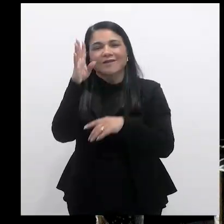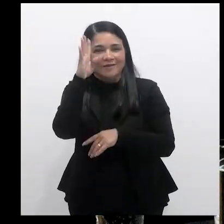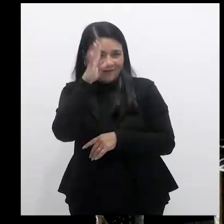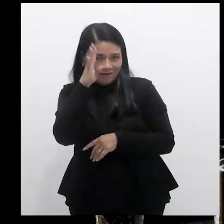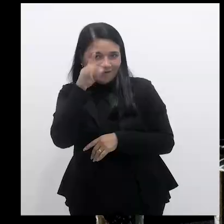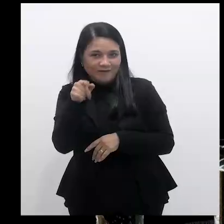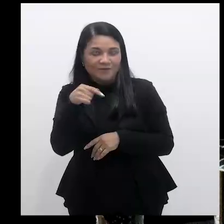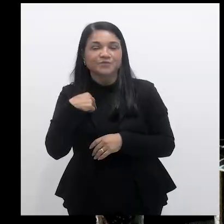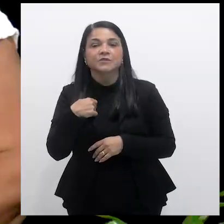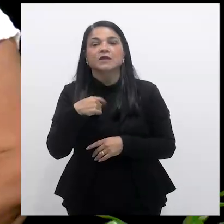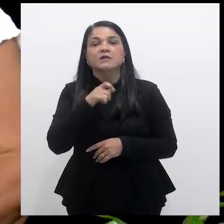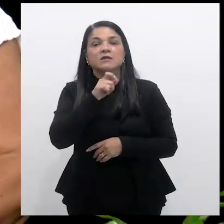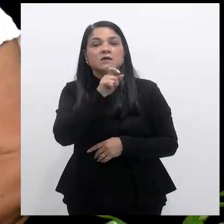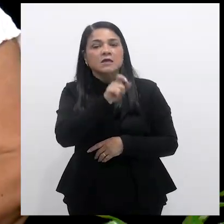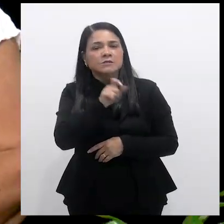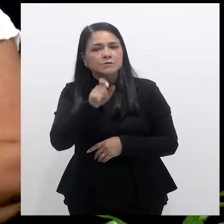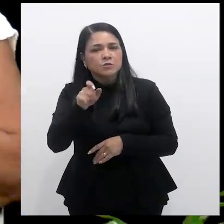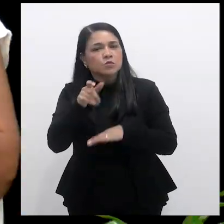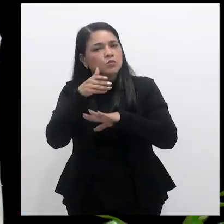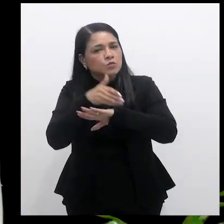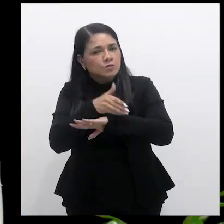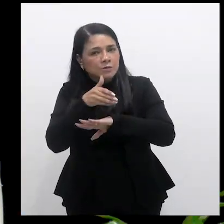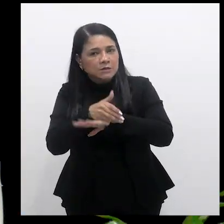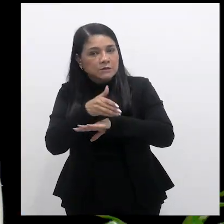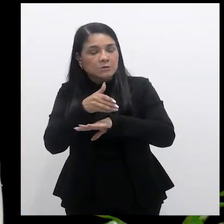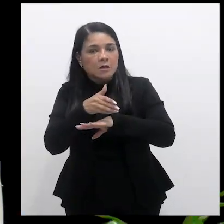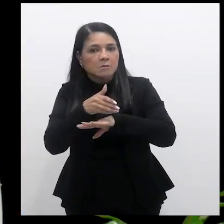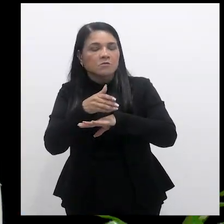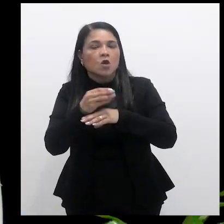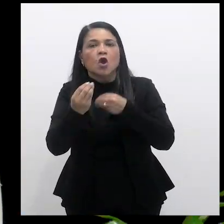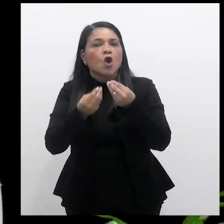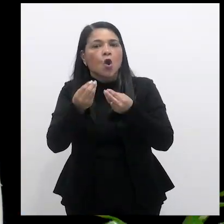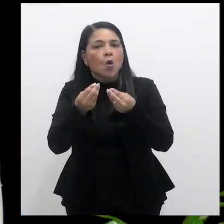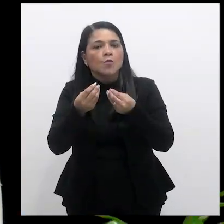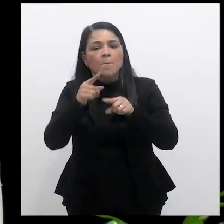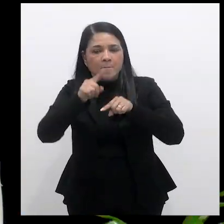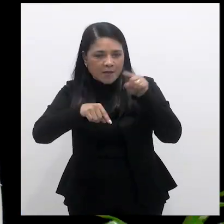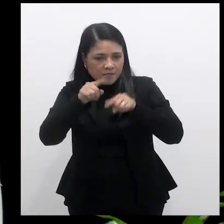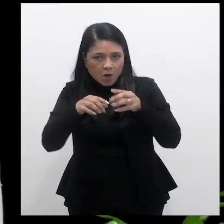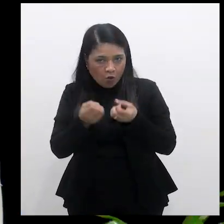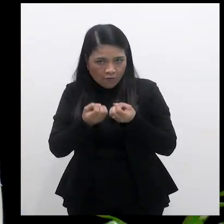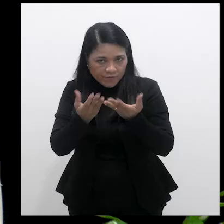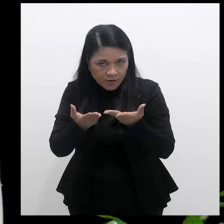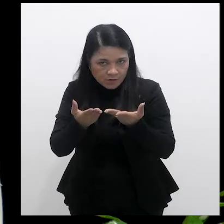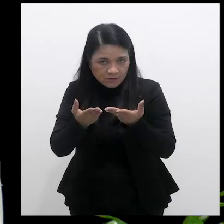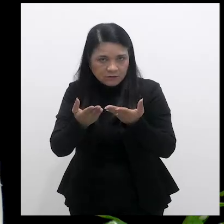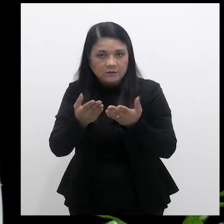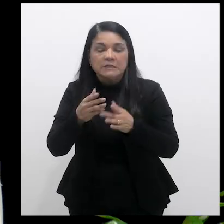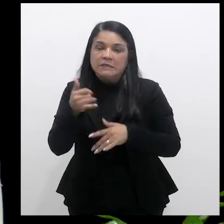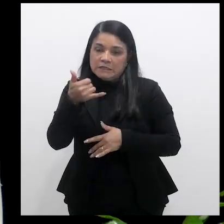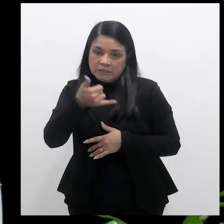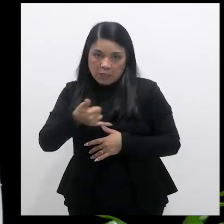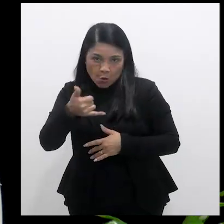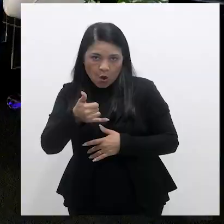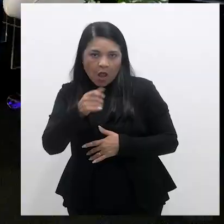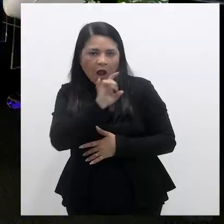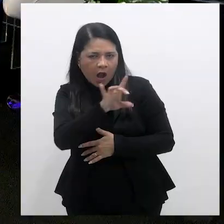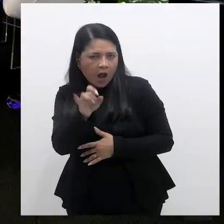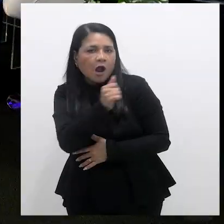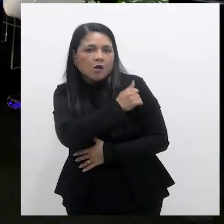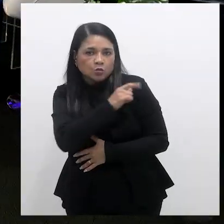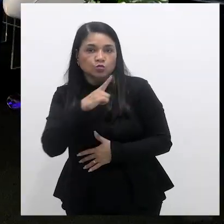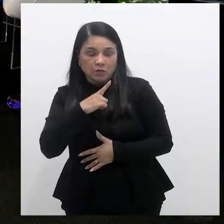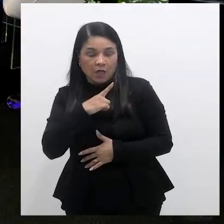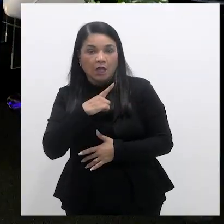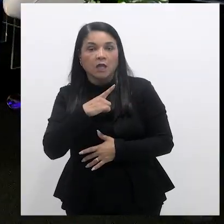muito legal. E as pessoas participam, assim, todo o material é oferecido por vocês. Quer dizer, o celular cada um tem o seu,